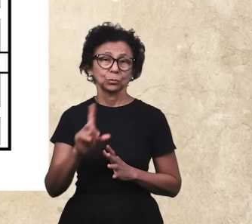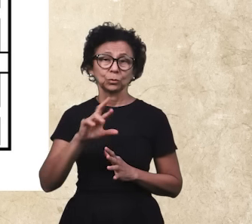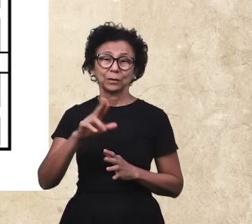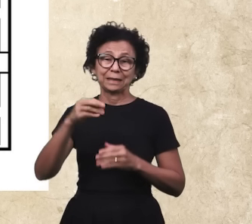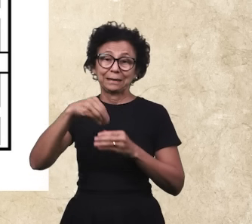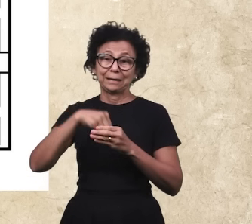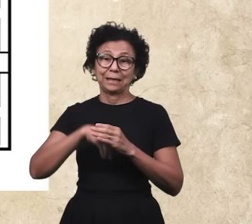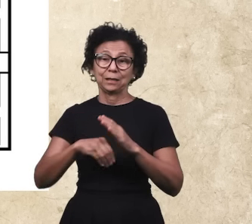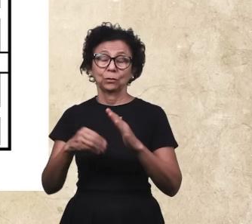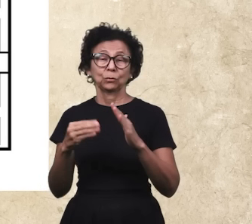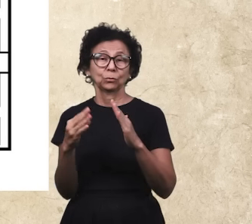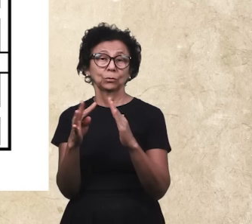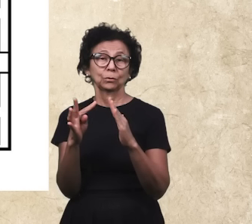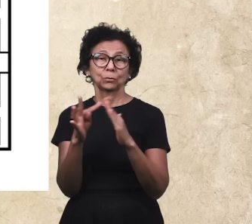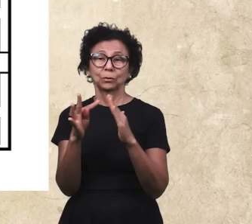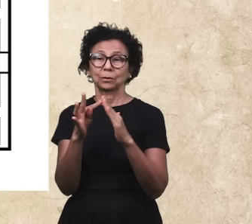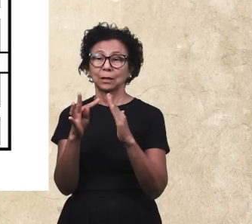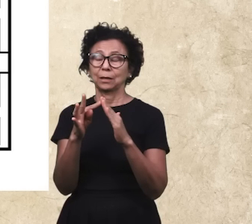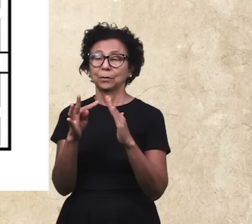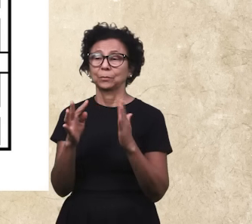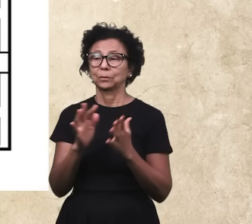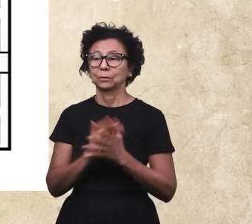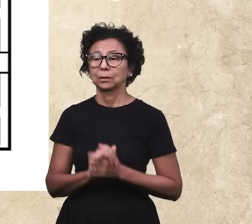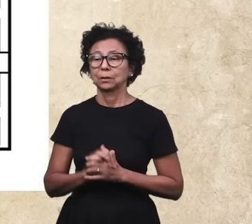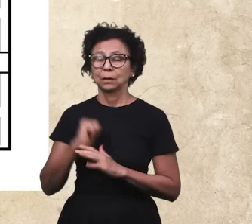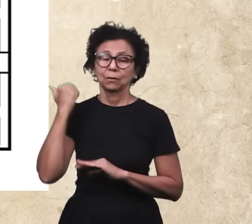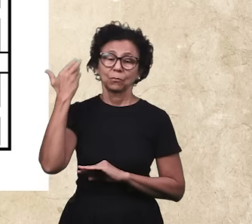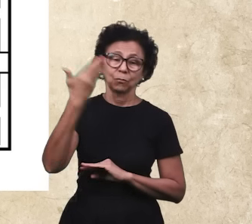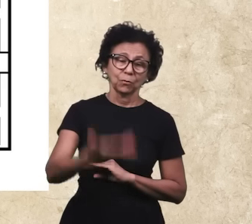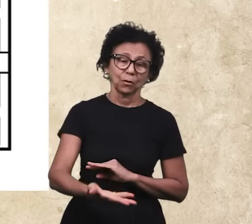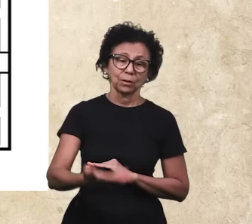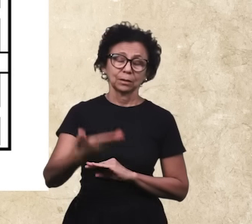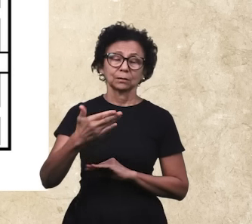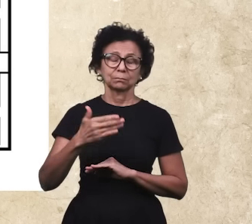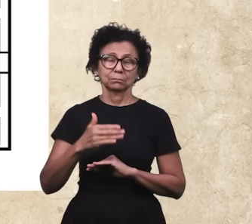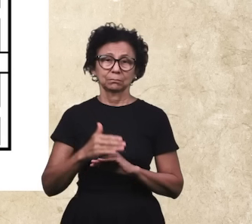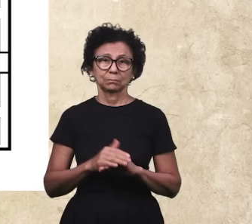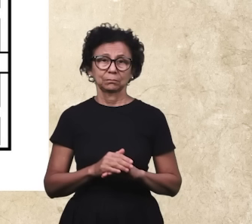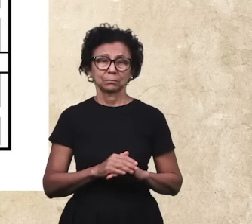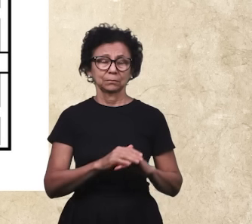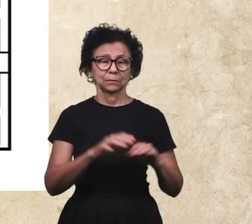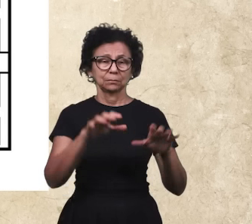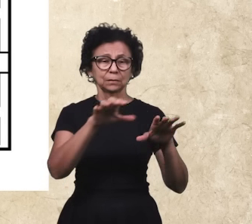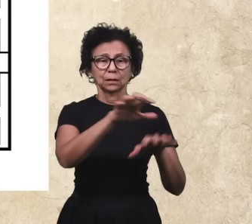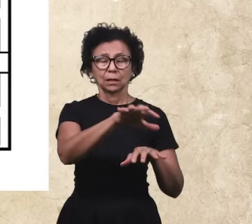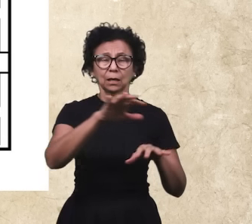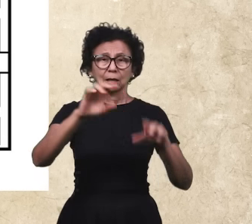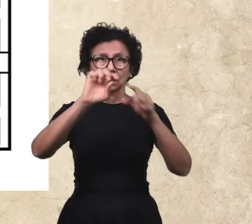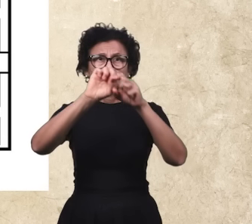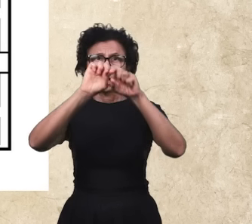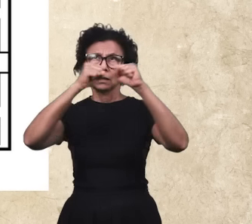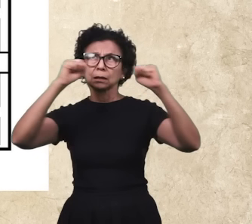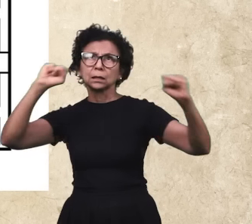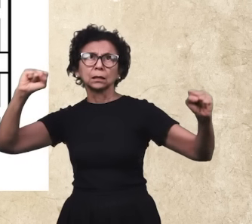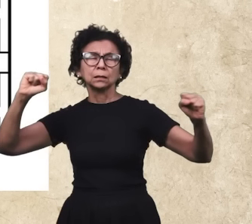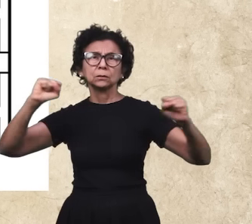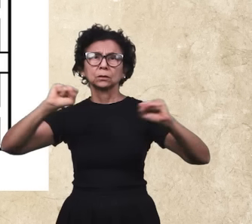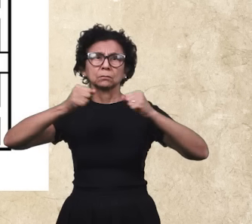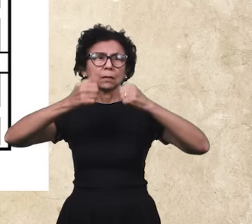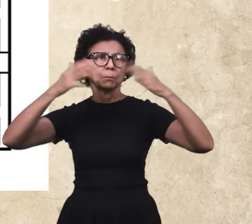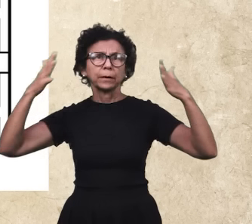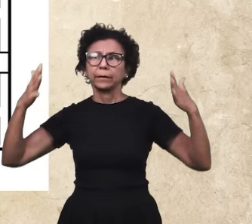eles não pregavam lá dentro do templo, era nesses locais, eram pórticos, eram cobertos, né? Eram áreas cobertas,